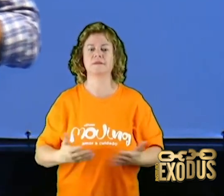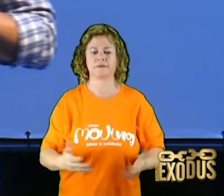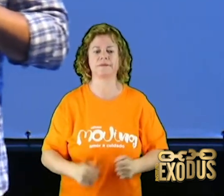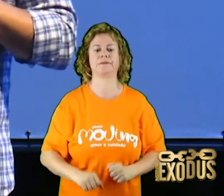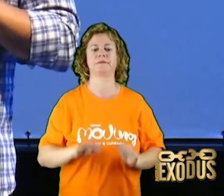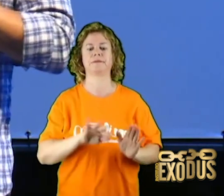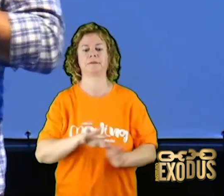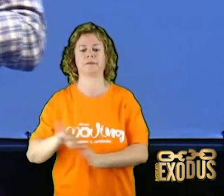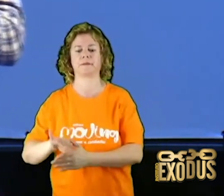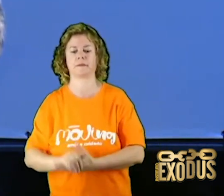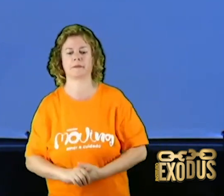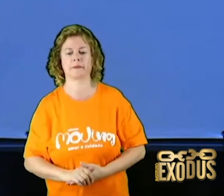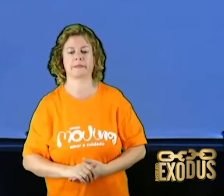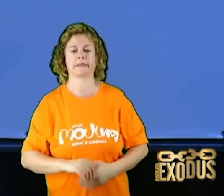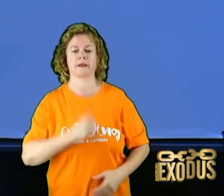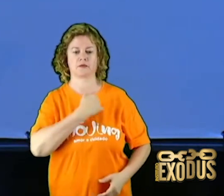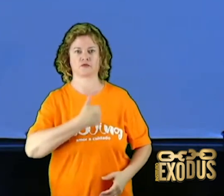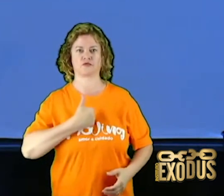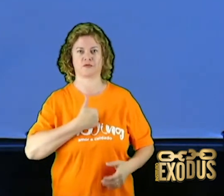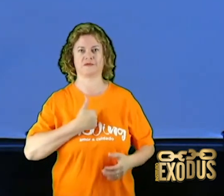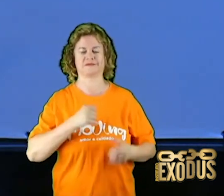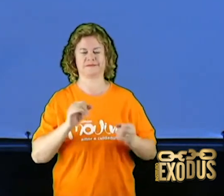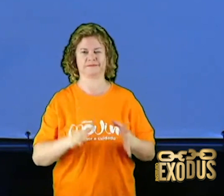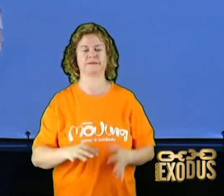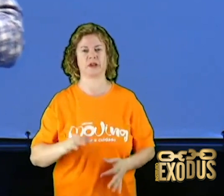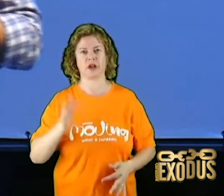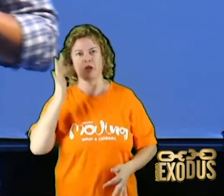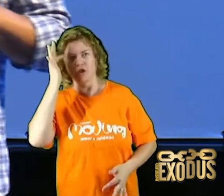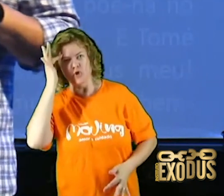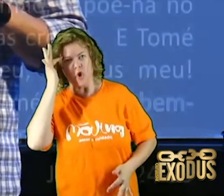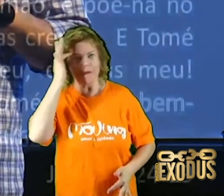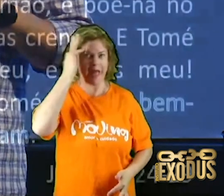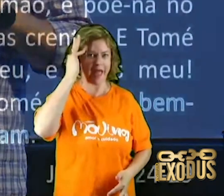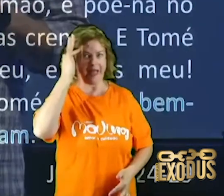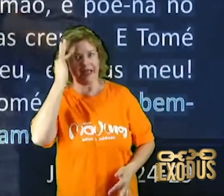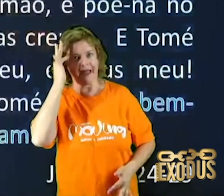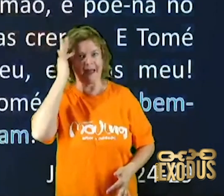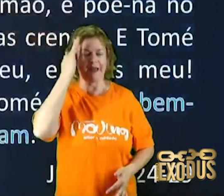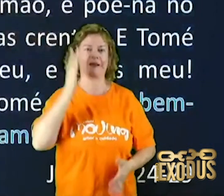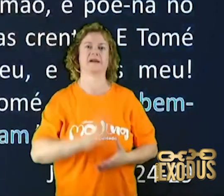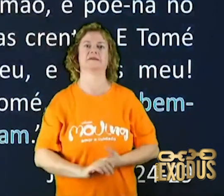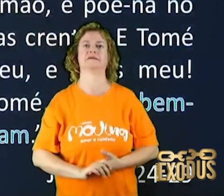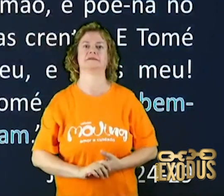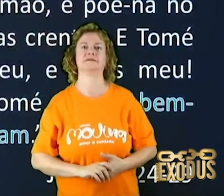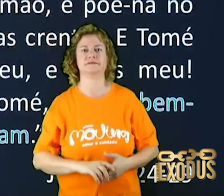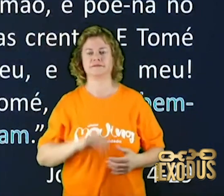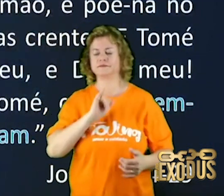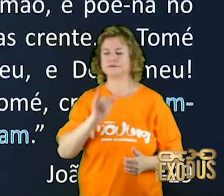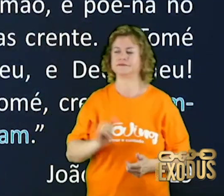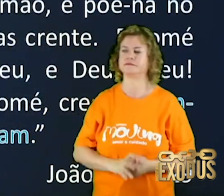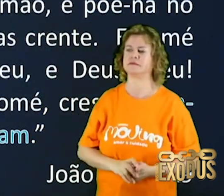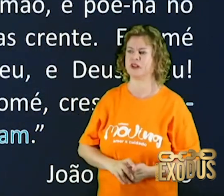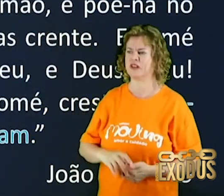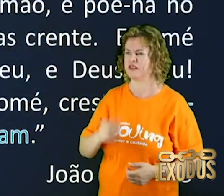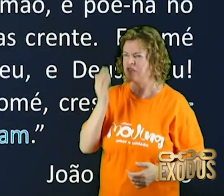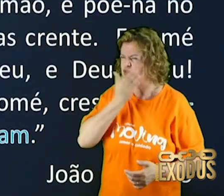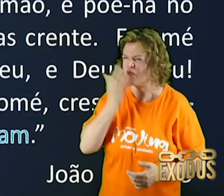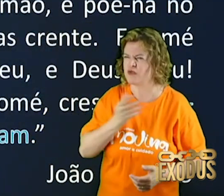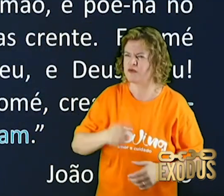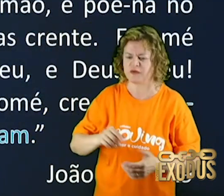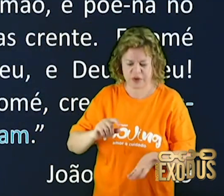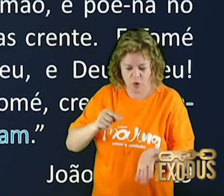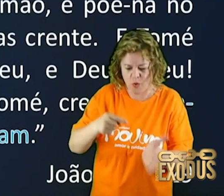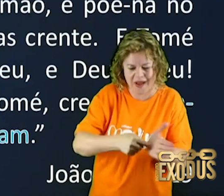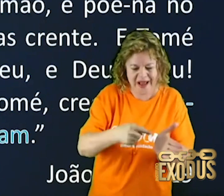Mas ele disse-lhes, aqui é Tomé. Se eu não vir o sinal dos cravos em suas mãos, e não puser o dedo no lugar